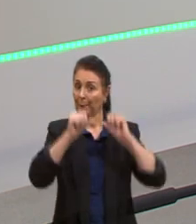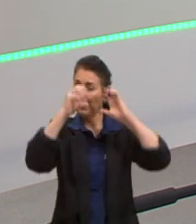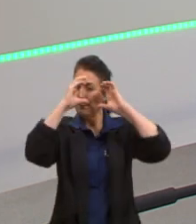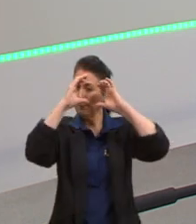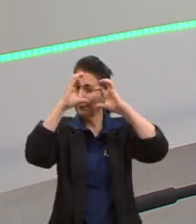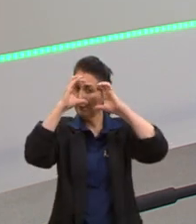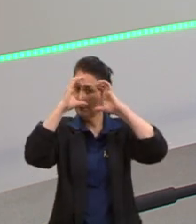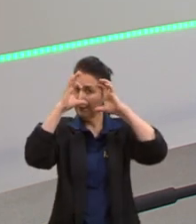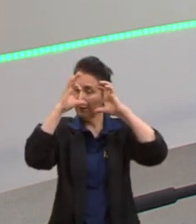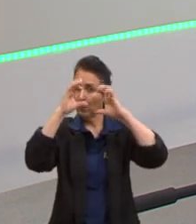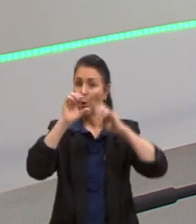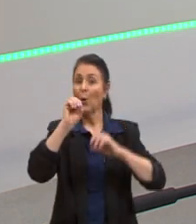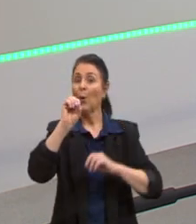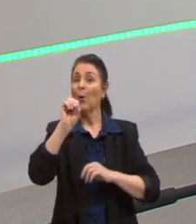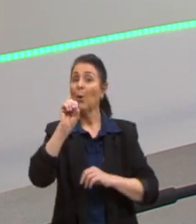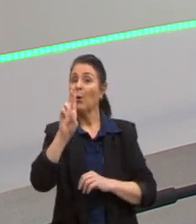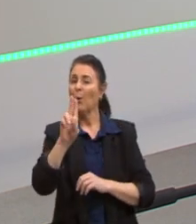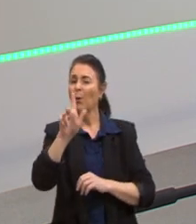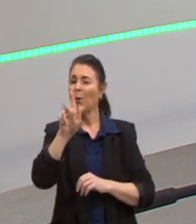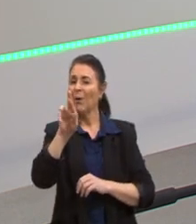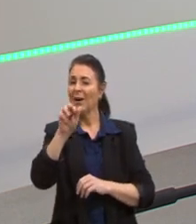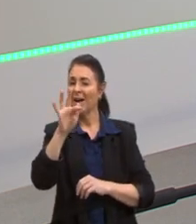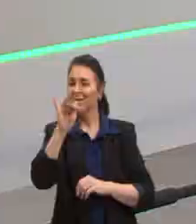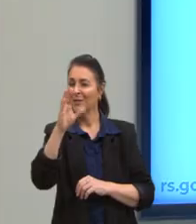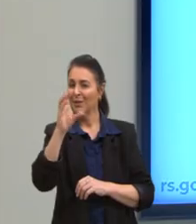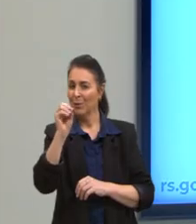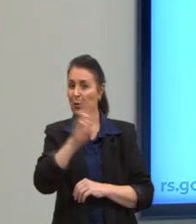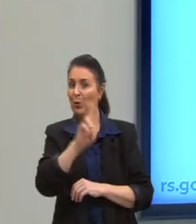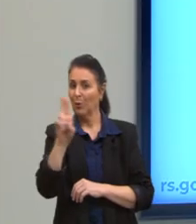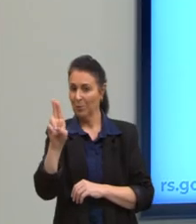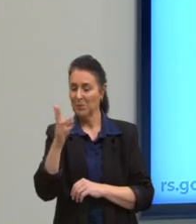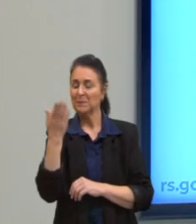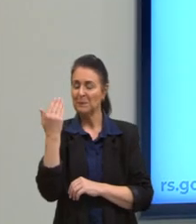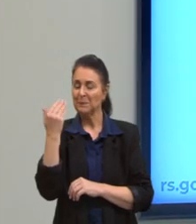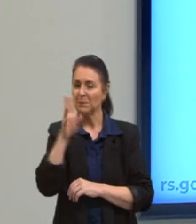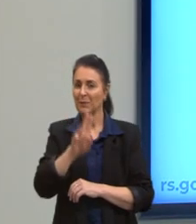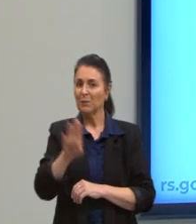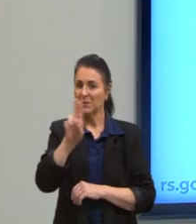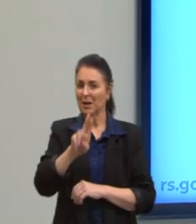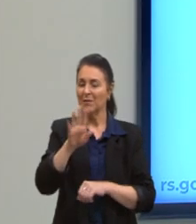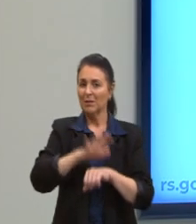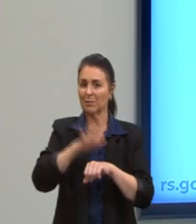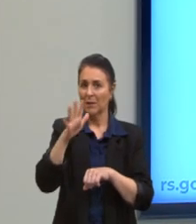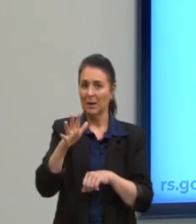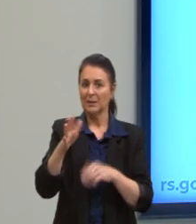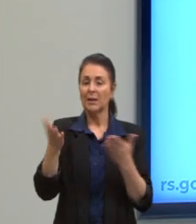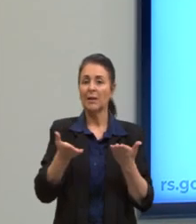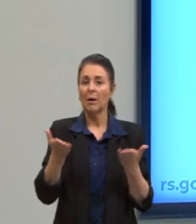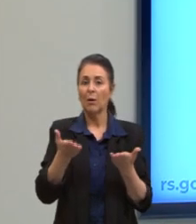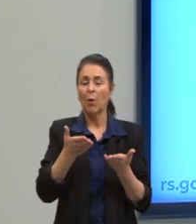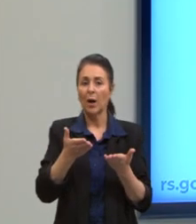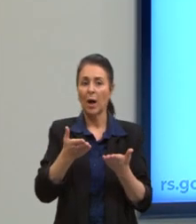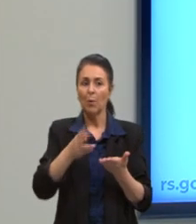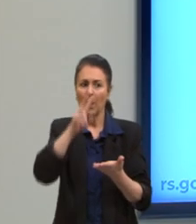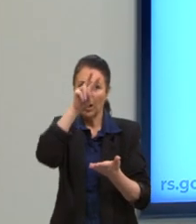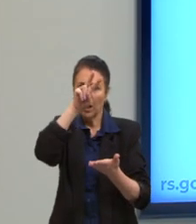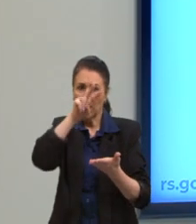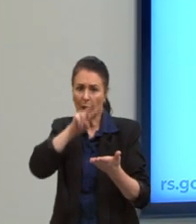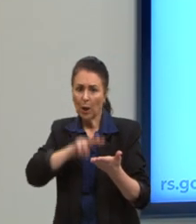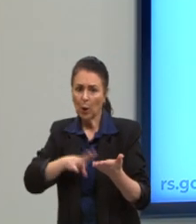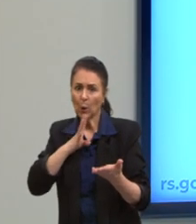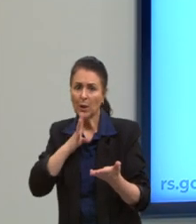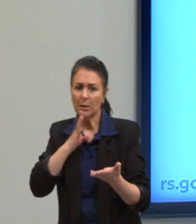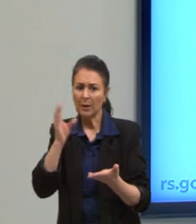é o para os mais antigos o mapa mental Ok gurizada certo então o skiing eles querem é onde eu